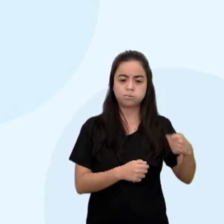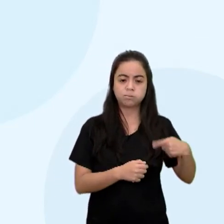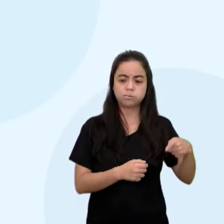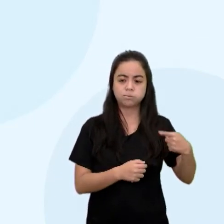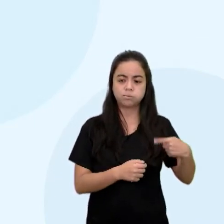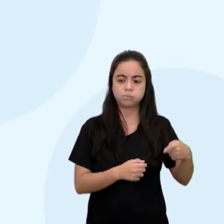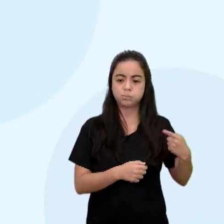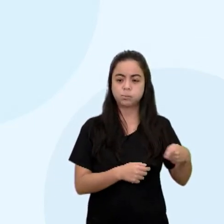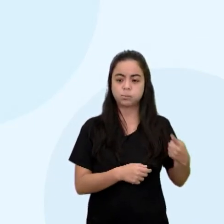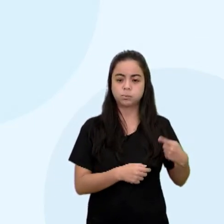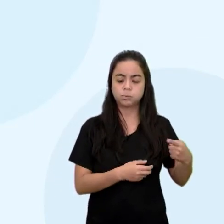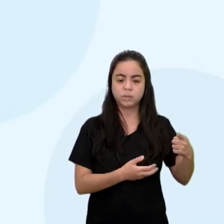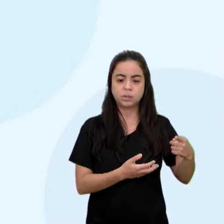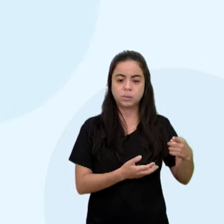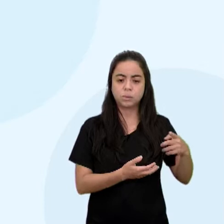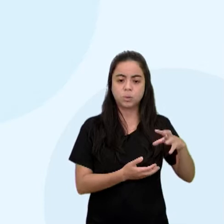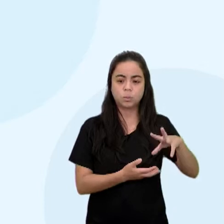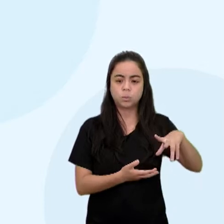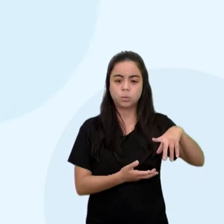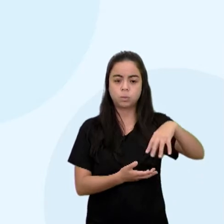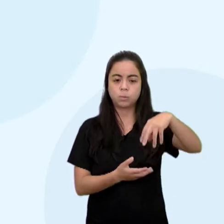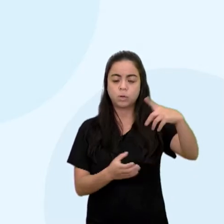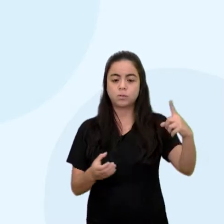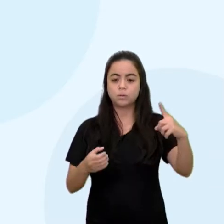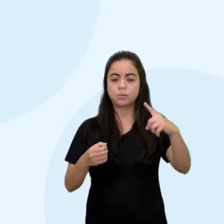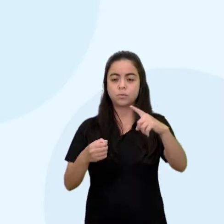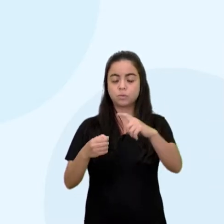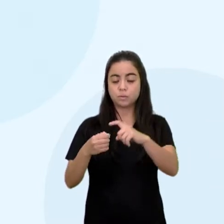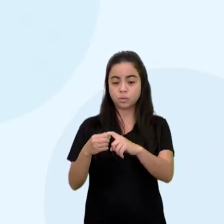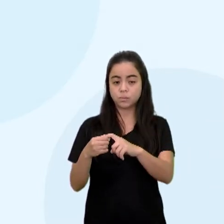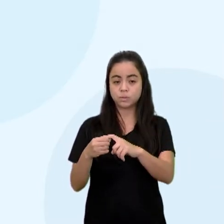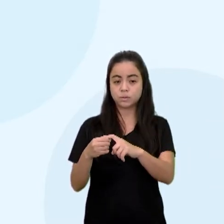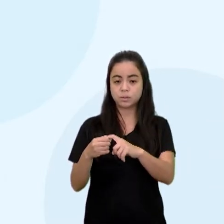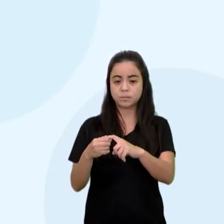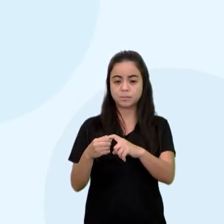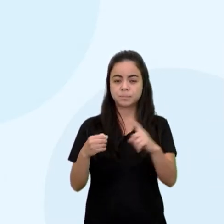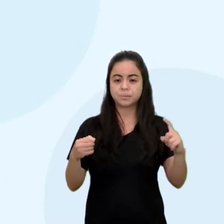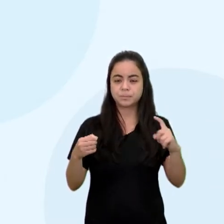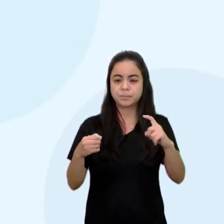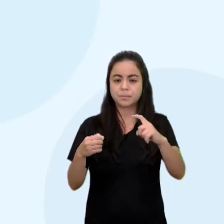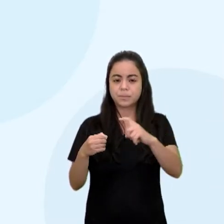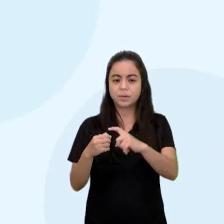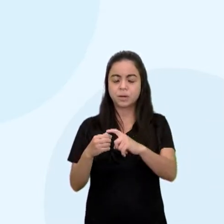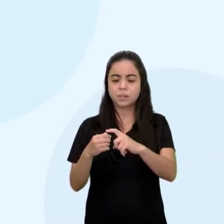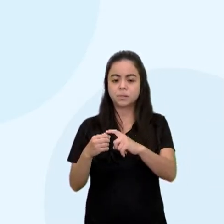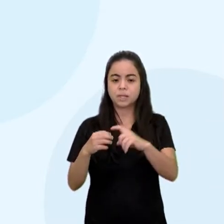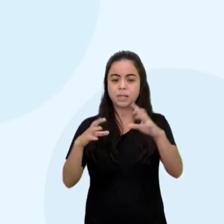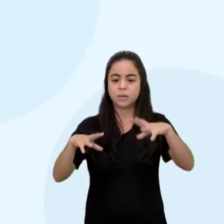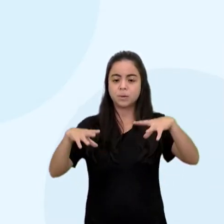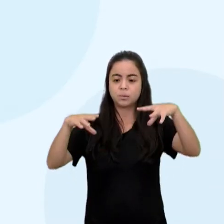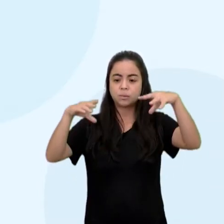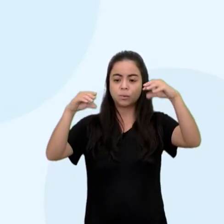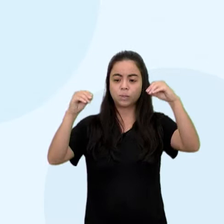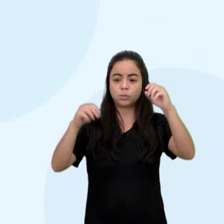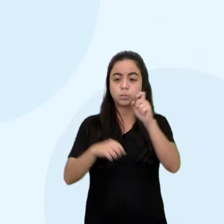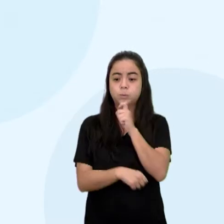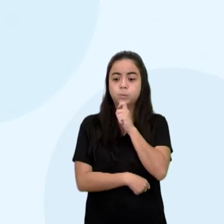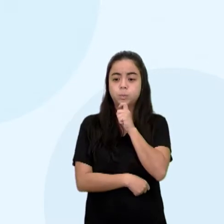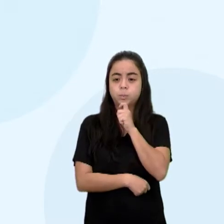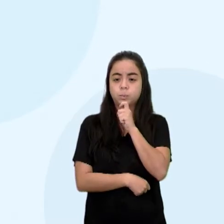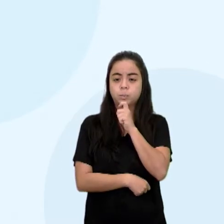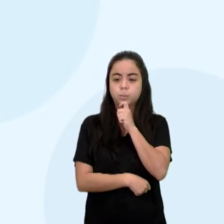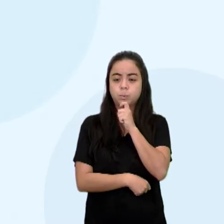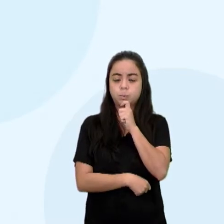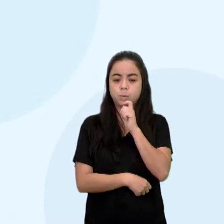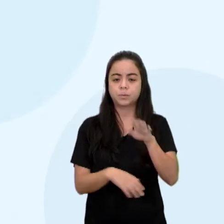que acontece com o vapor? Ó, ele volta, tá certo? Ele é conduzido a uma torre de refrigeração. Então, o vapor,